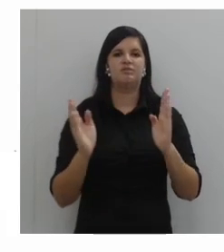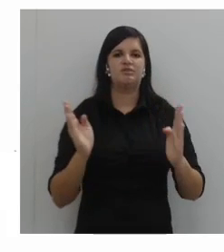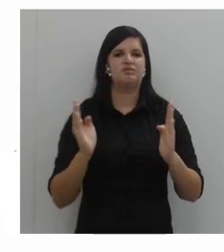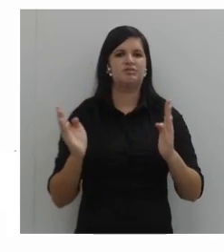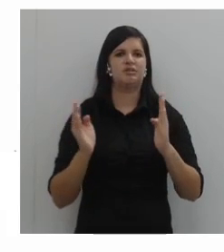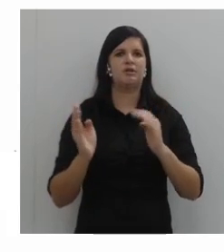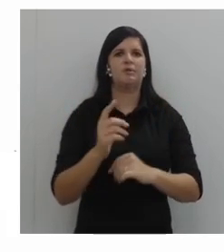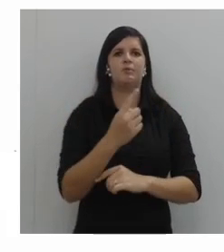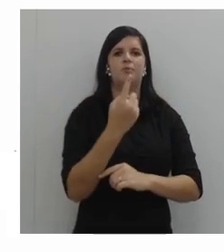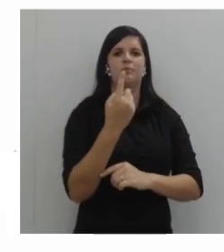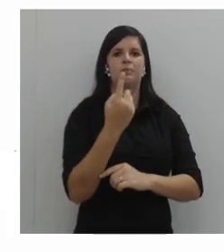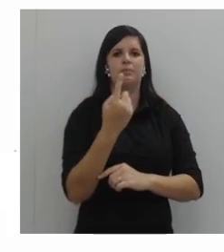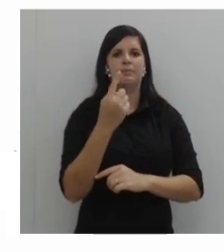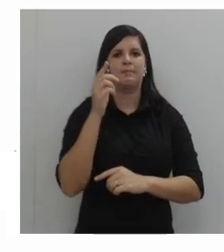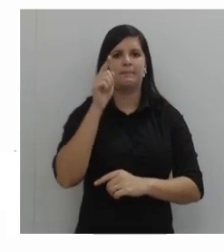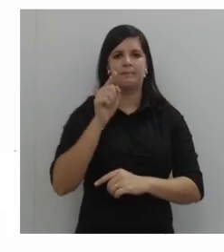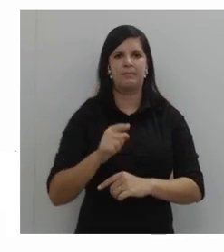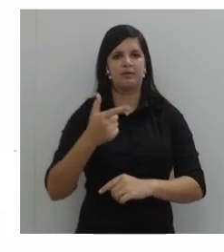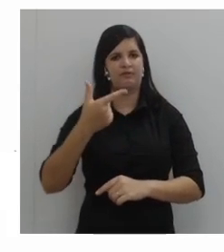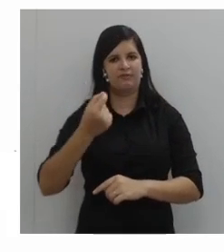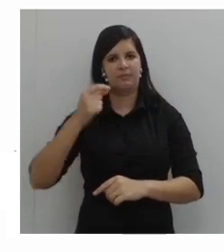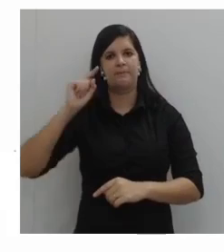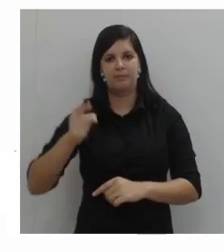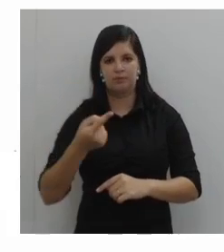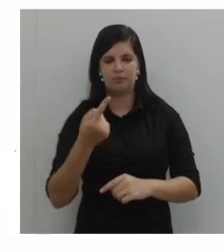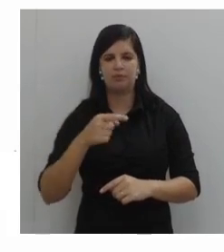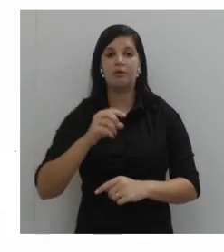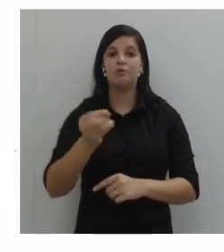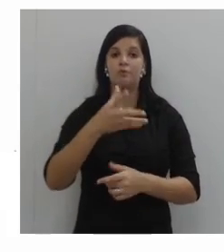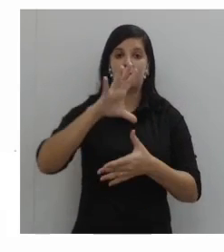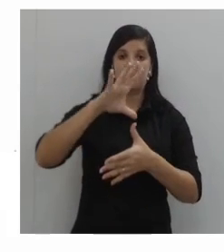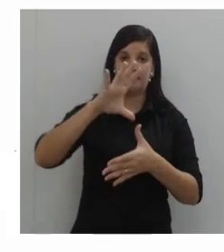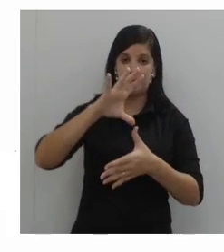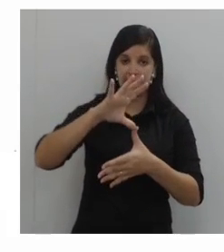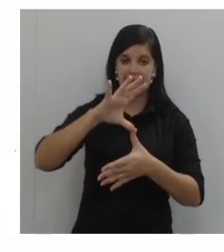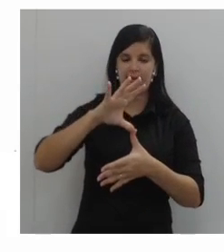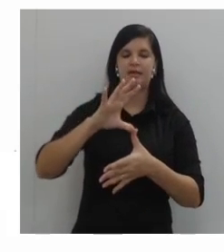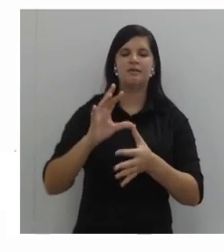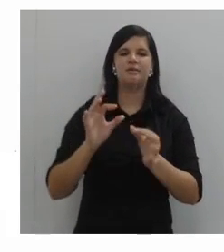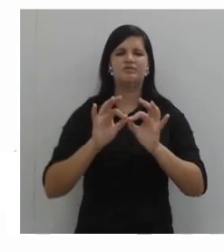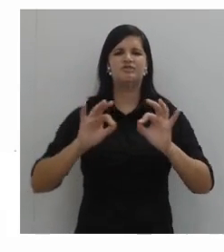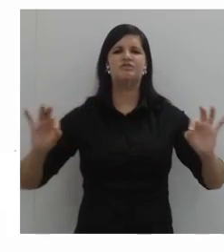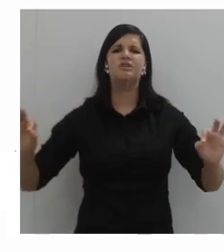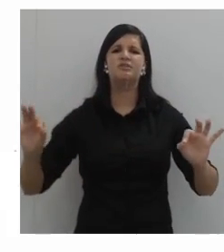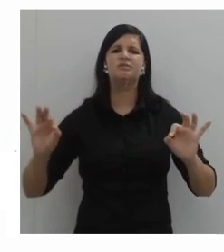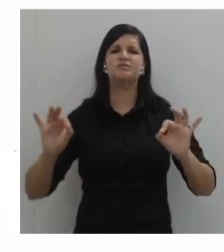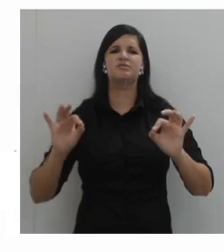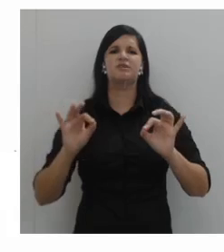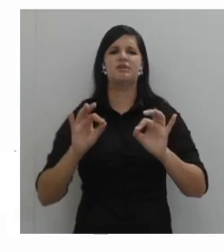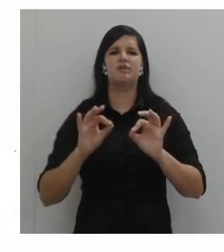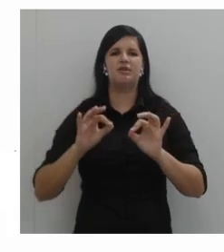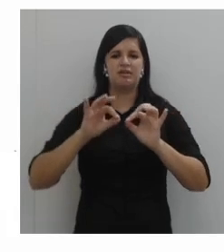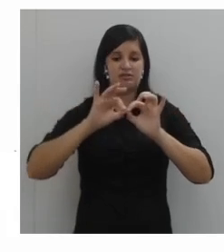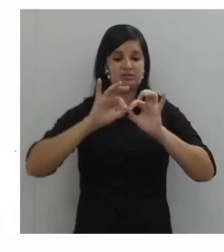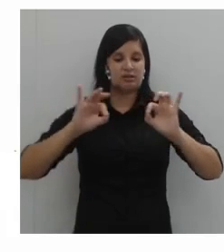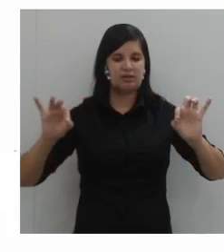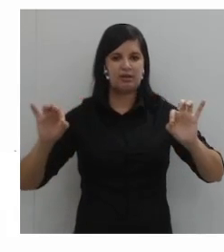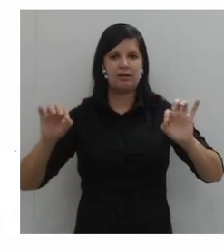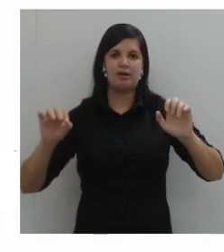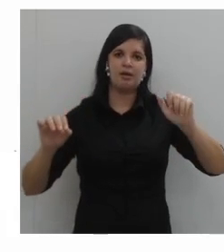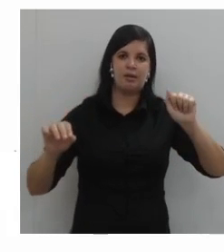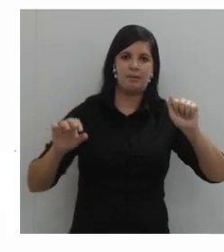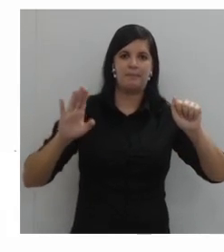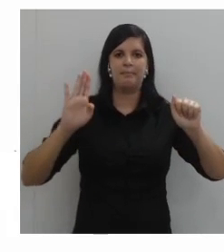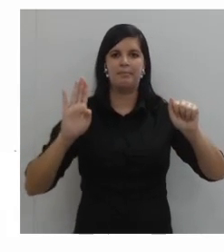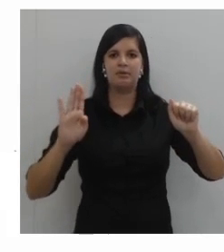mil. Nesse novo mapa cartográfico, a distância em linha reta entre as cidades A e B